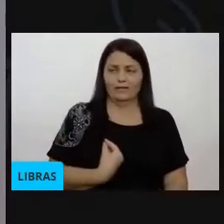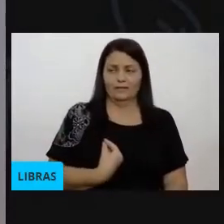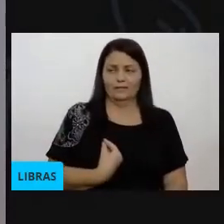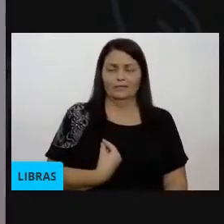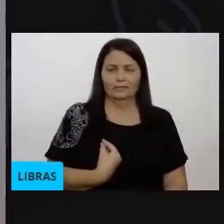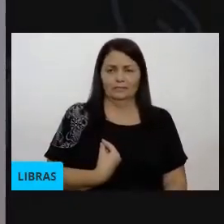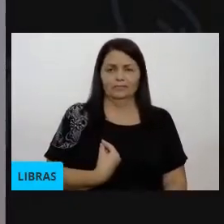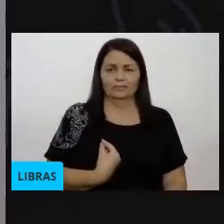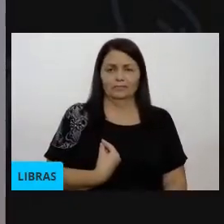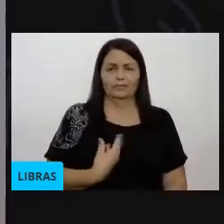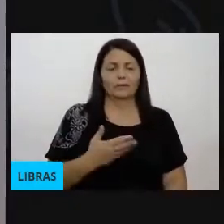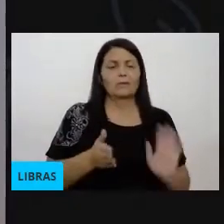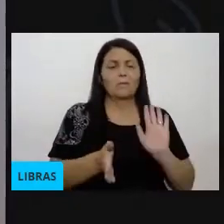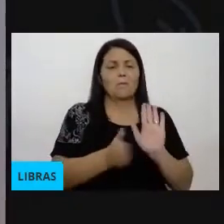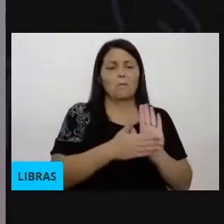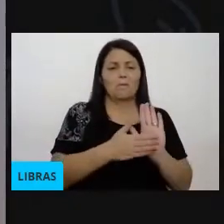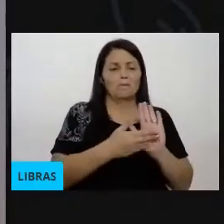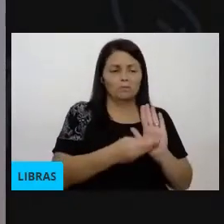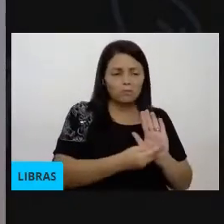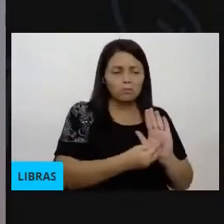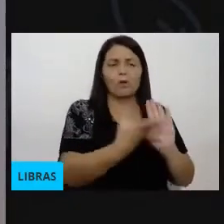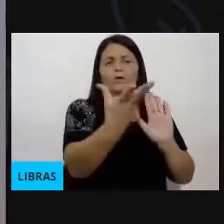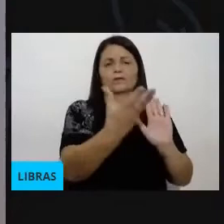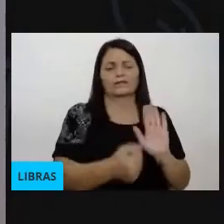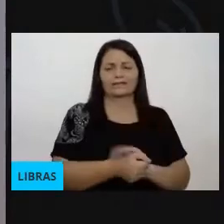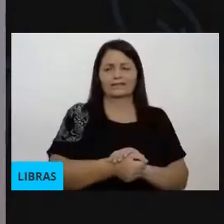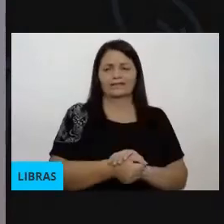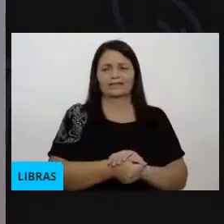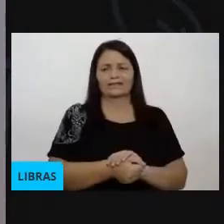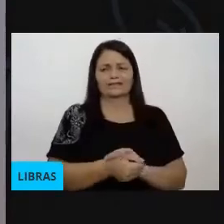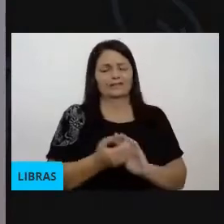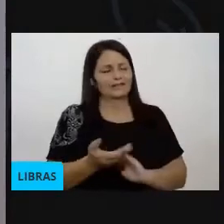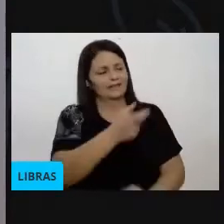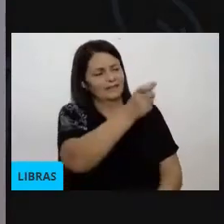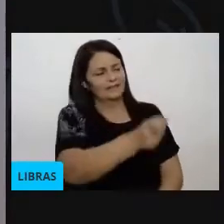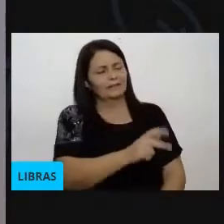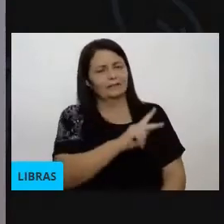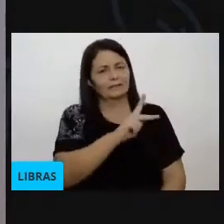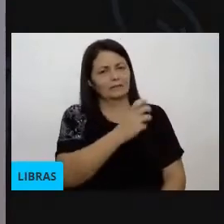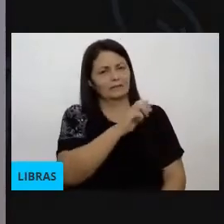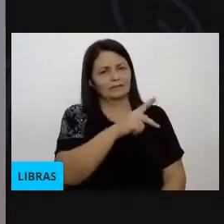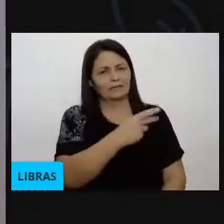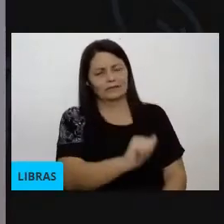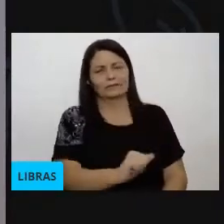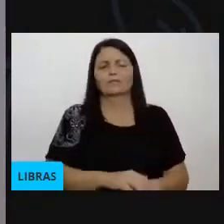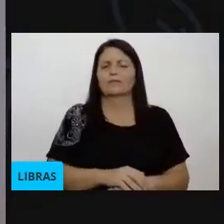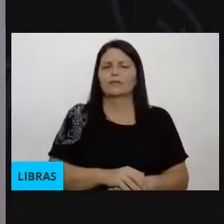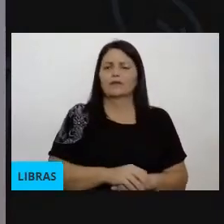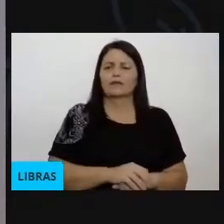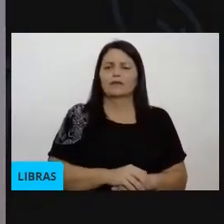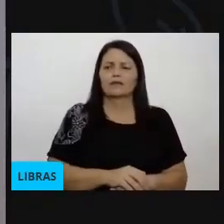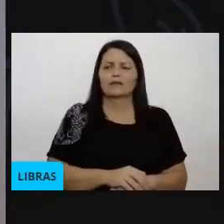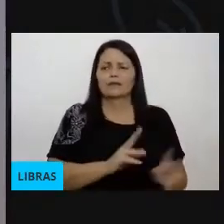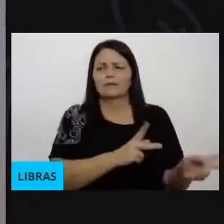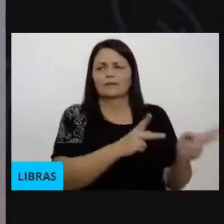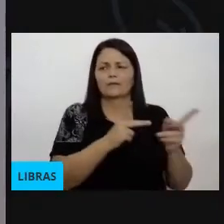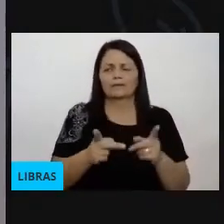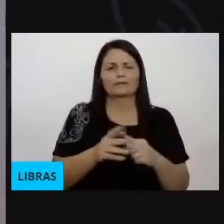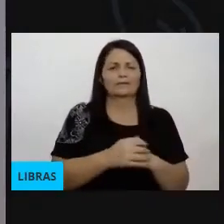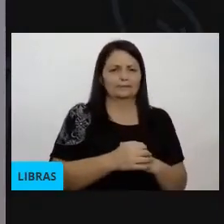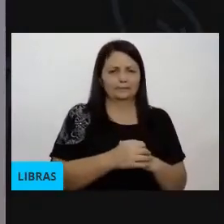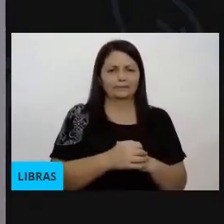eu quero fazer uma proposta, eu falo para a Penha, porque eu acho que informação é determinante. Cada um que me convidar para falar, eu vou